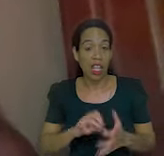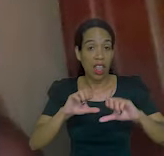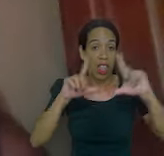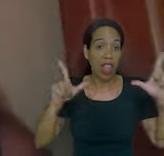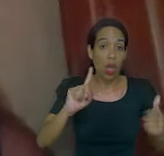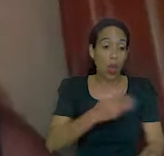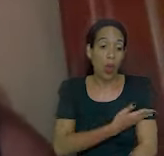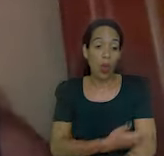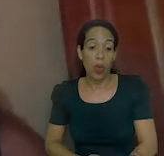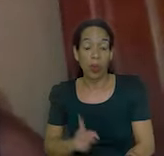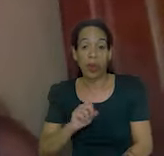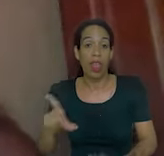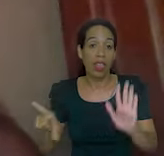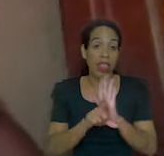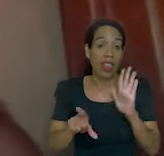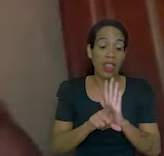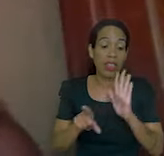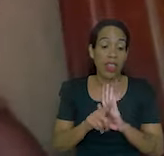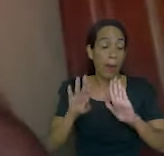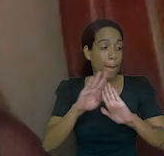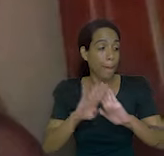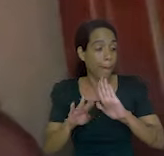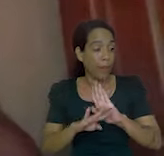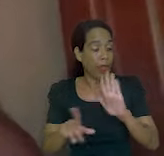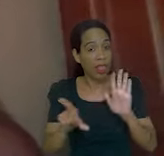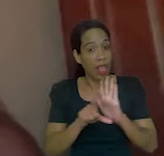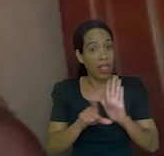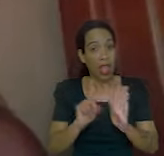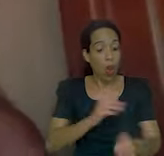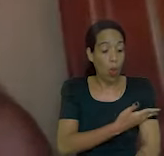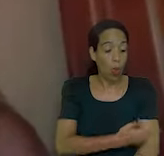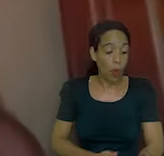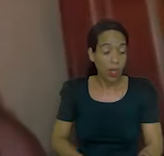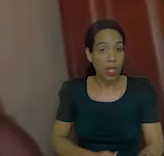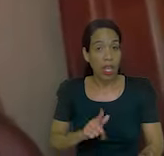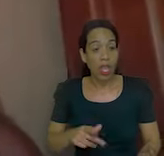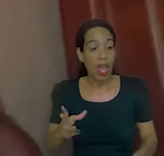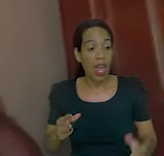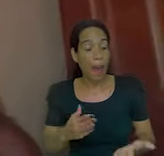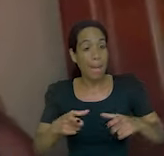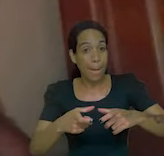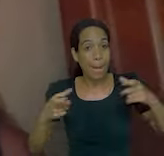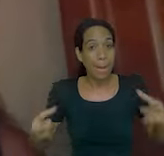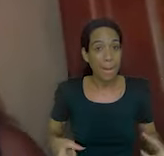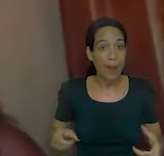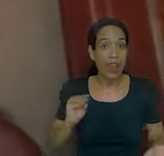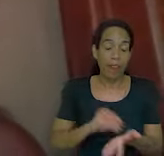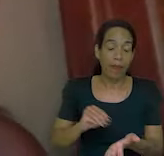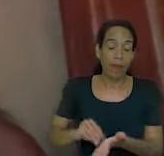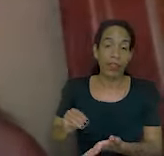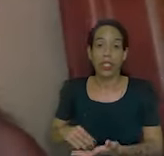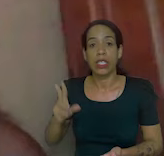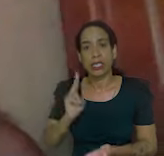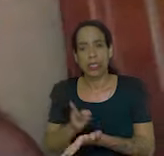lícita, porque a gente cumpre agora os requisitos da lei. Se os requisitos da lei não estão cumpridos, ela é uma terceirização ilícita, é fraudulenta.